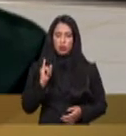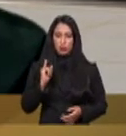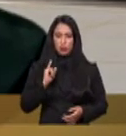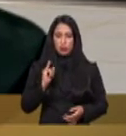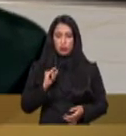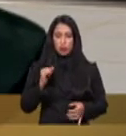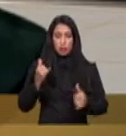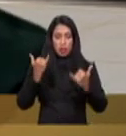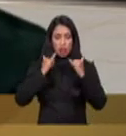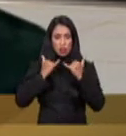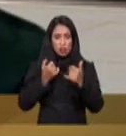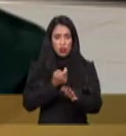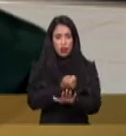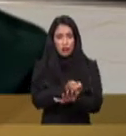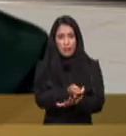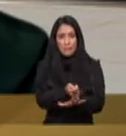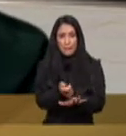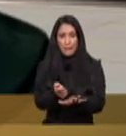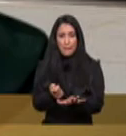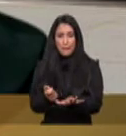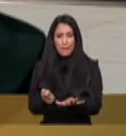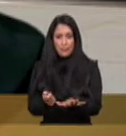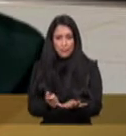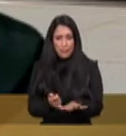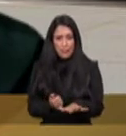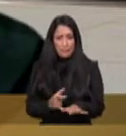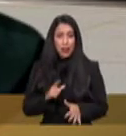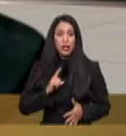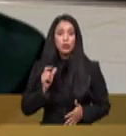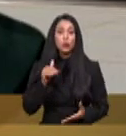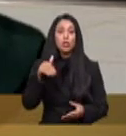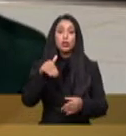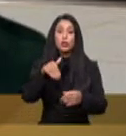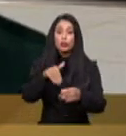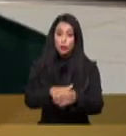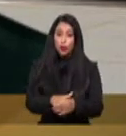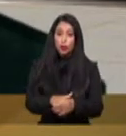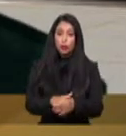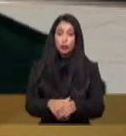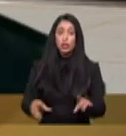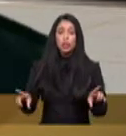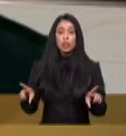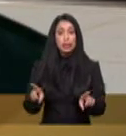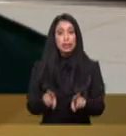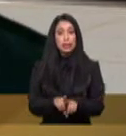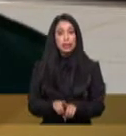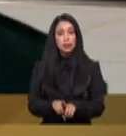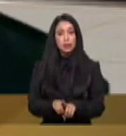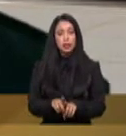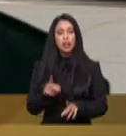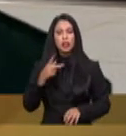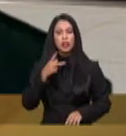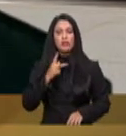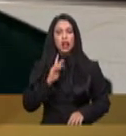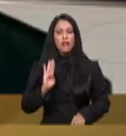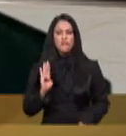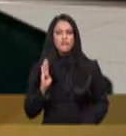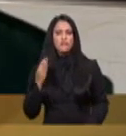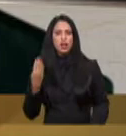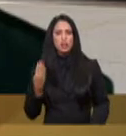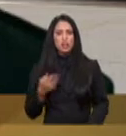das notícias fraudulentas, fake news, sobre o voto e sobre o que ela chama de cinismo